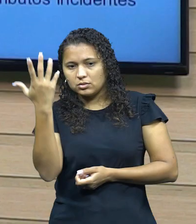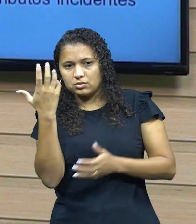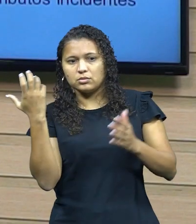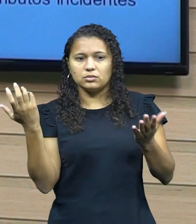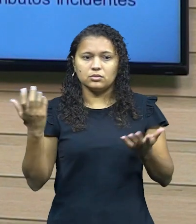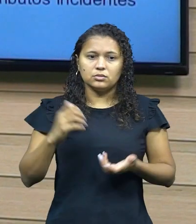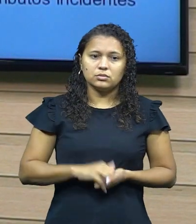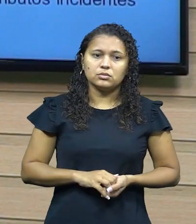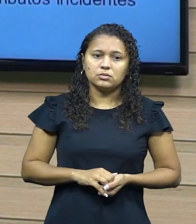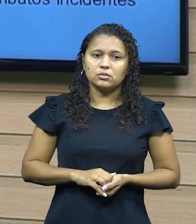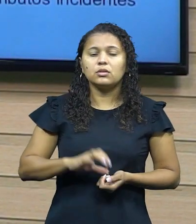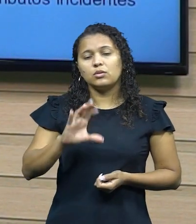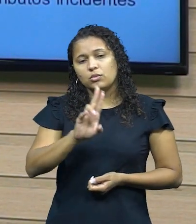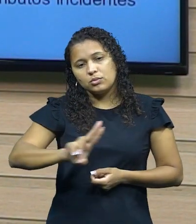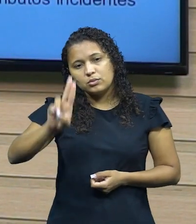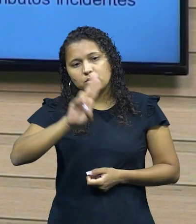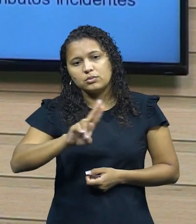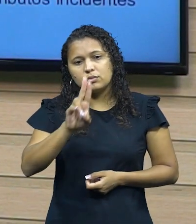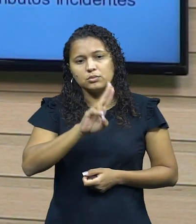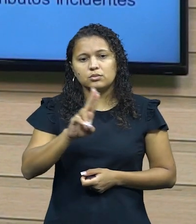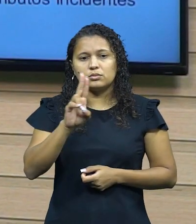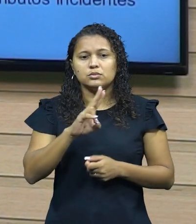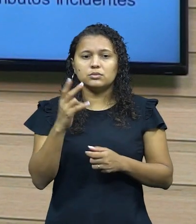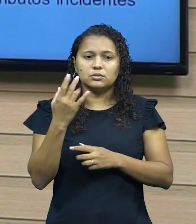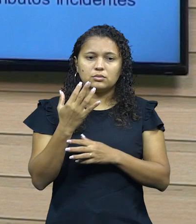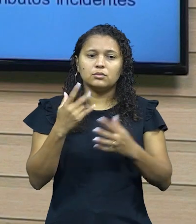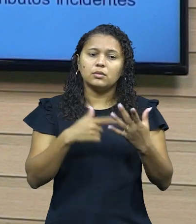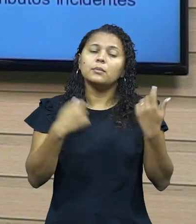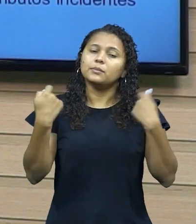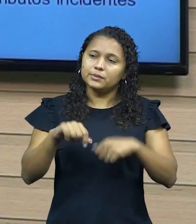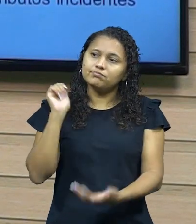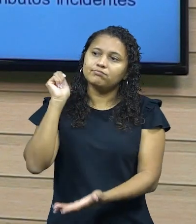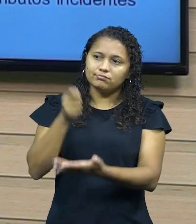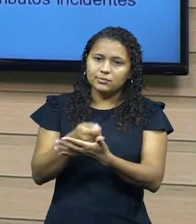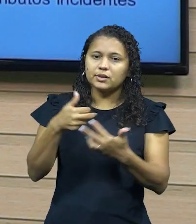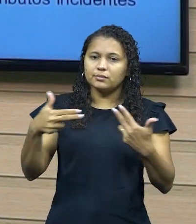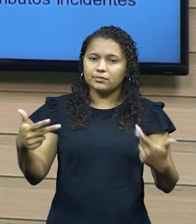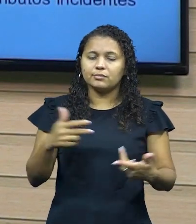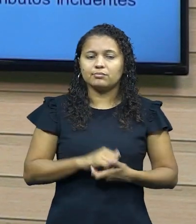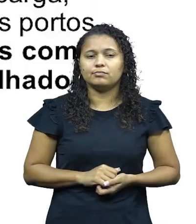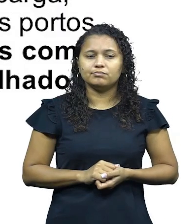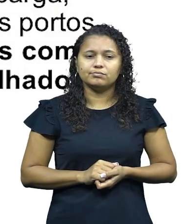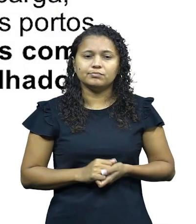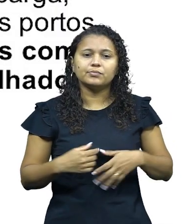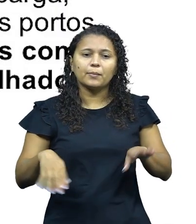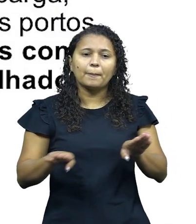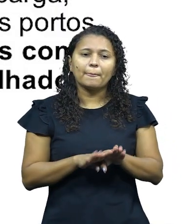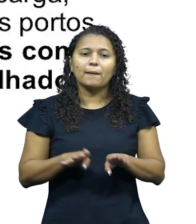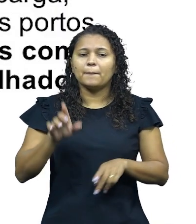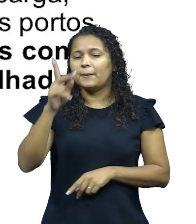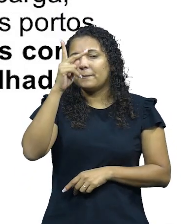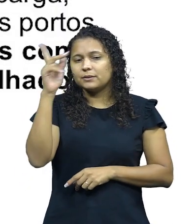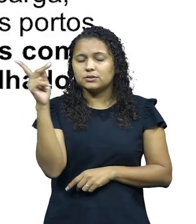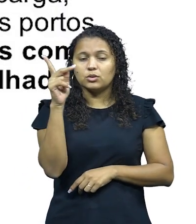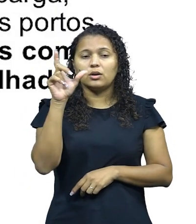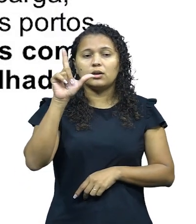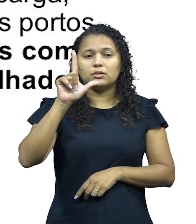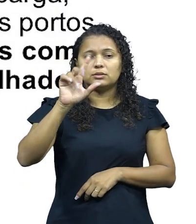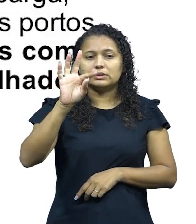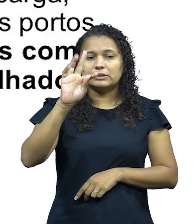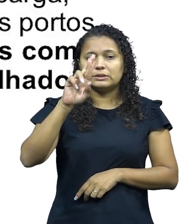avulso, porque ele utiliza daquela mão de obra, ele tem que pagar os impostos. E quem é o